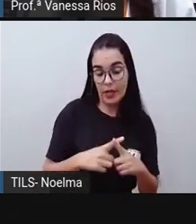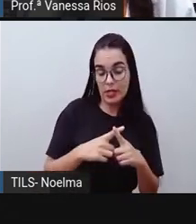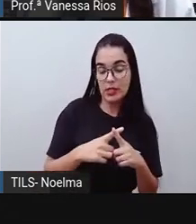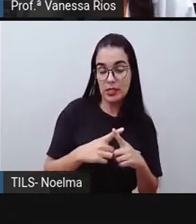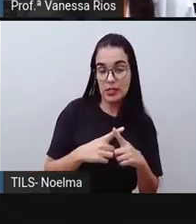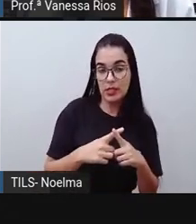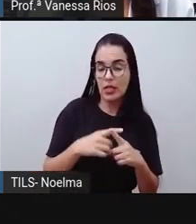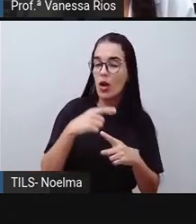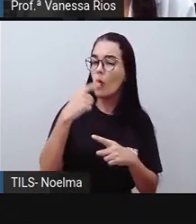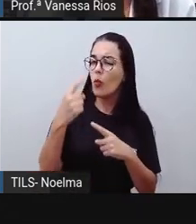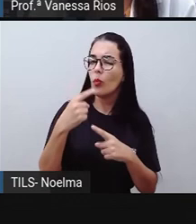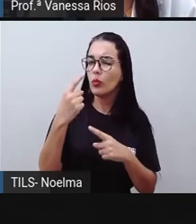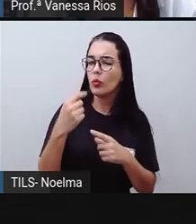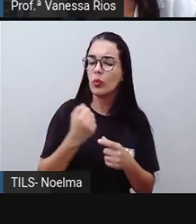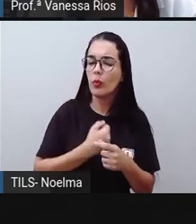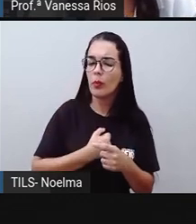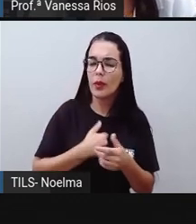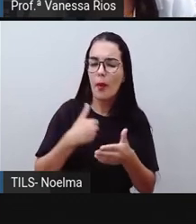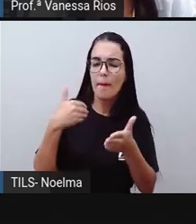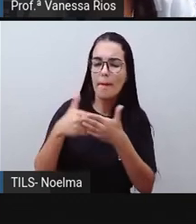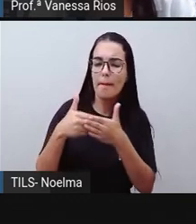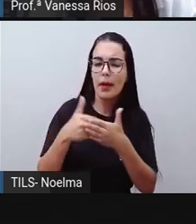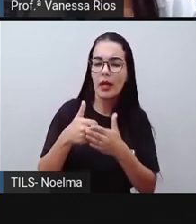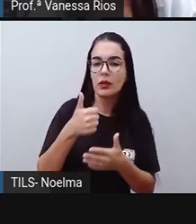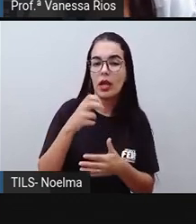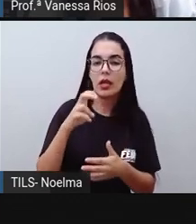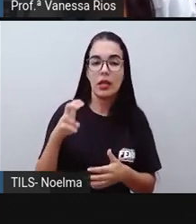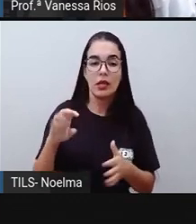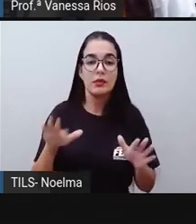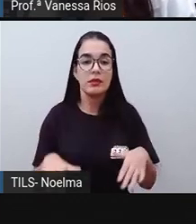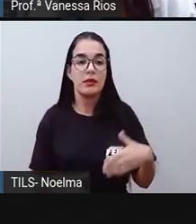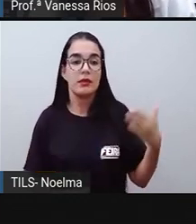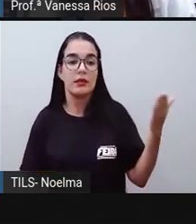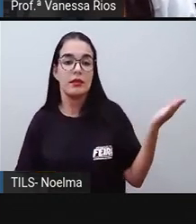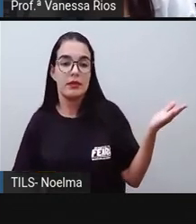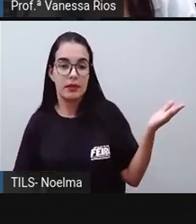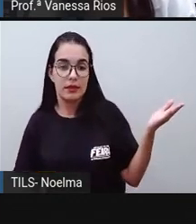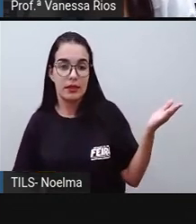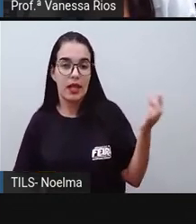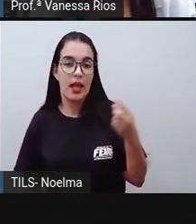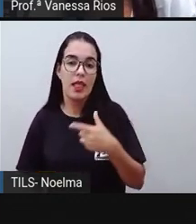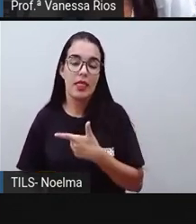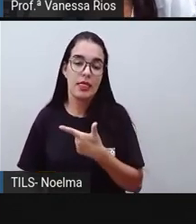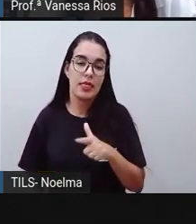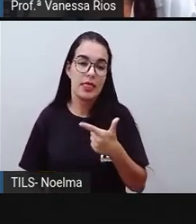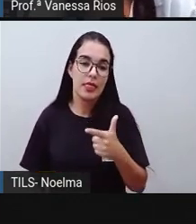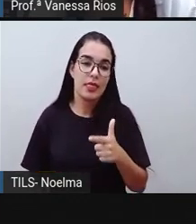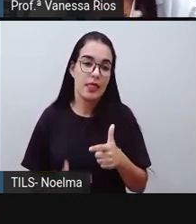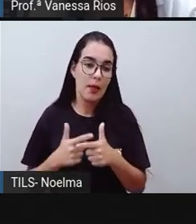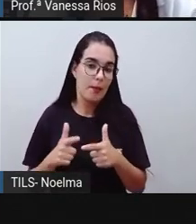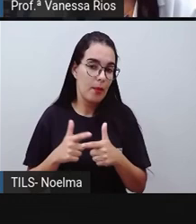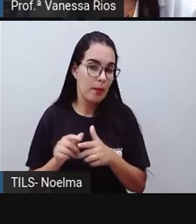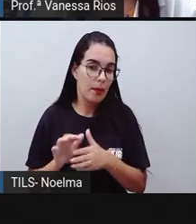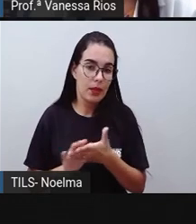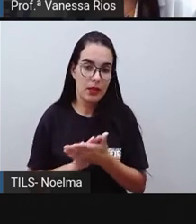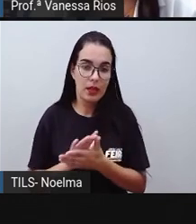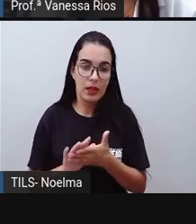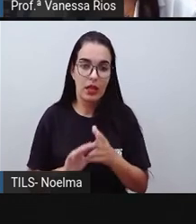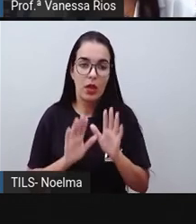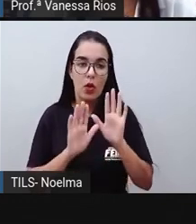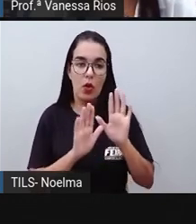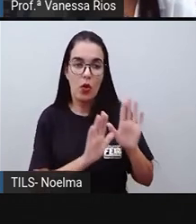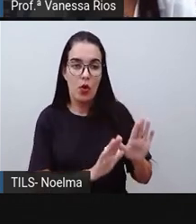a 15, eu chegue mais perto dele possível. Por enquanto, aí o número 3 não será operado. A gente vai deixar esse número